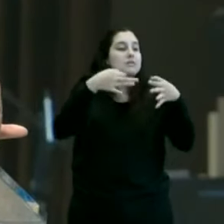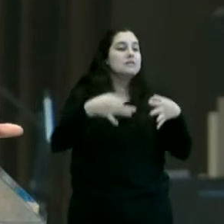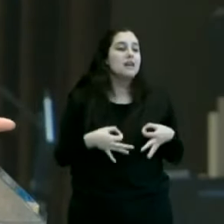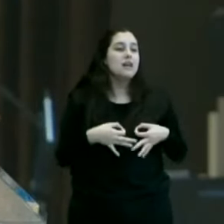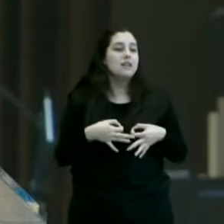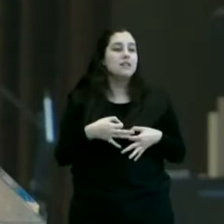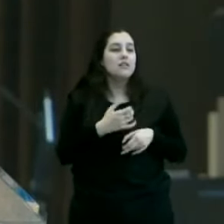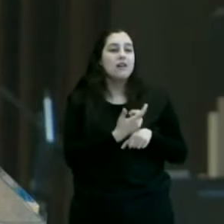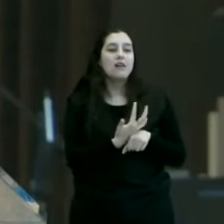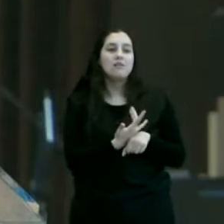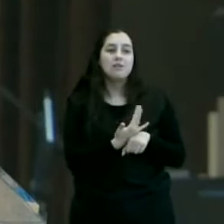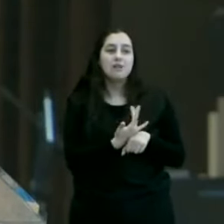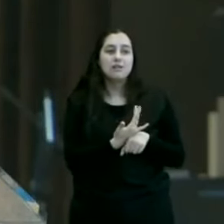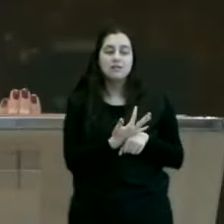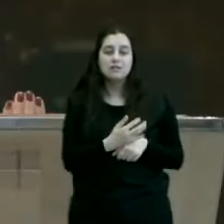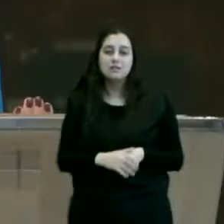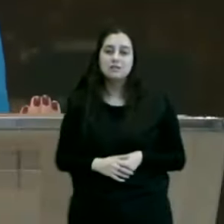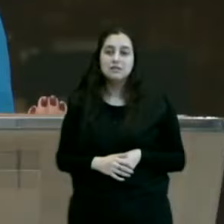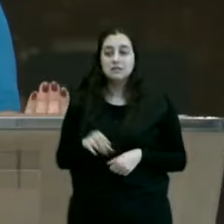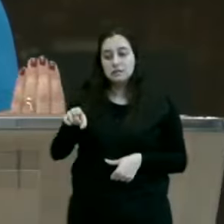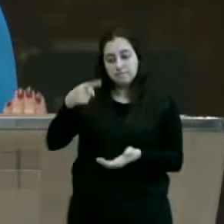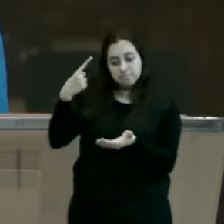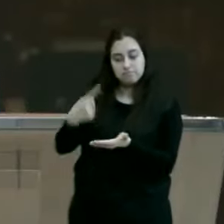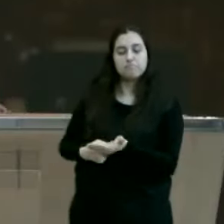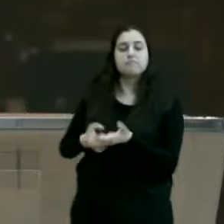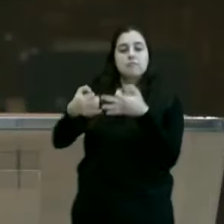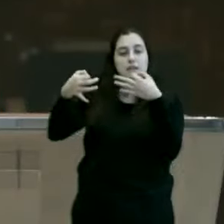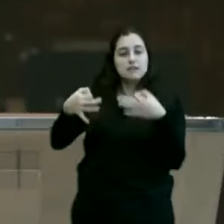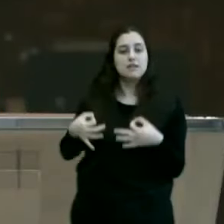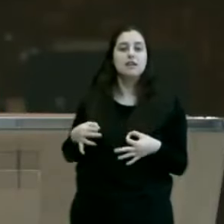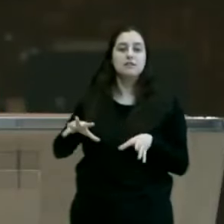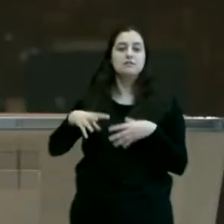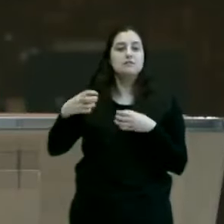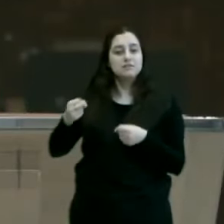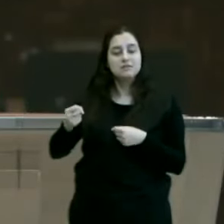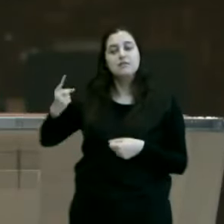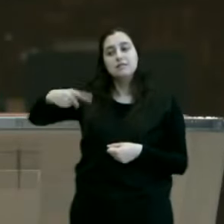avivado. Eles estavam comprometidos